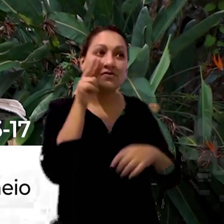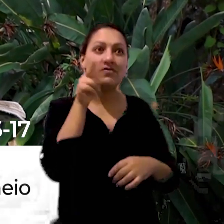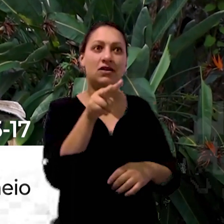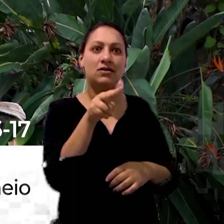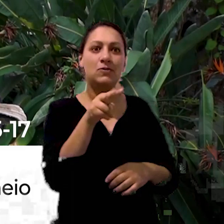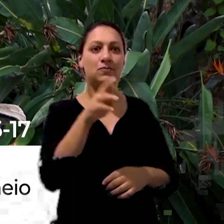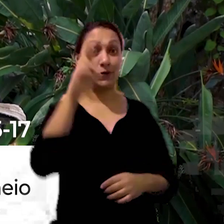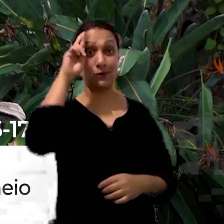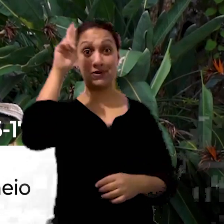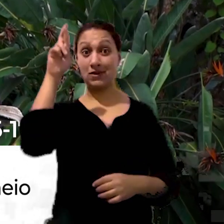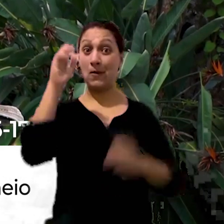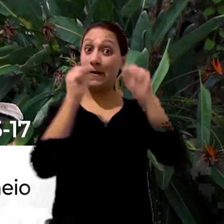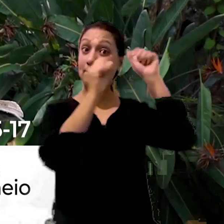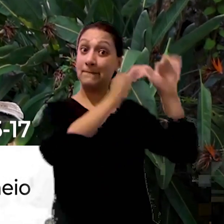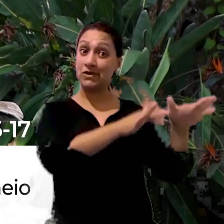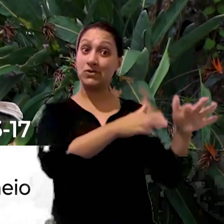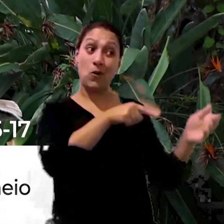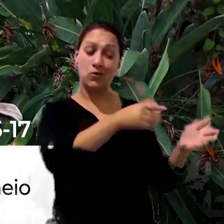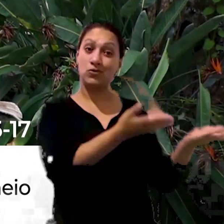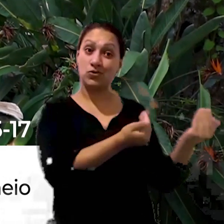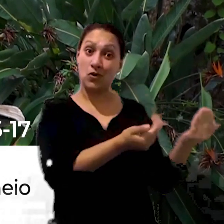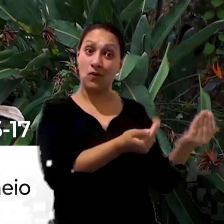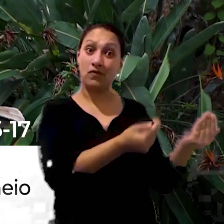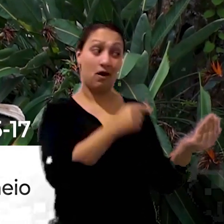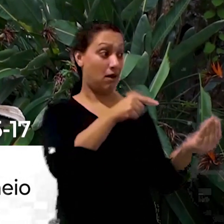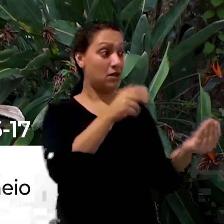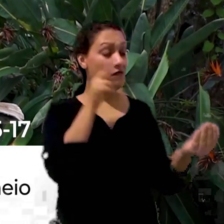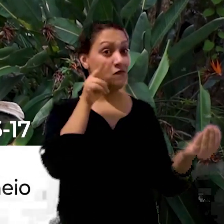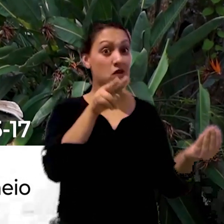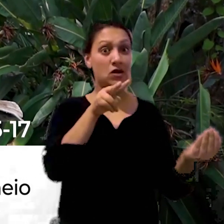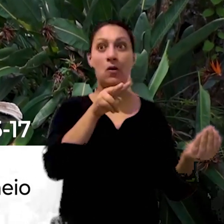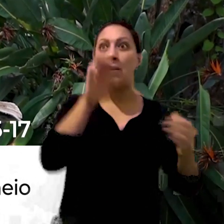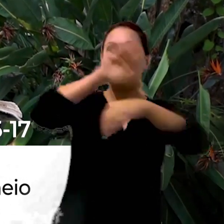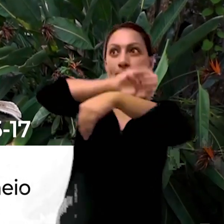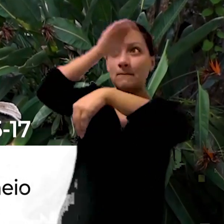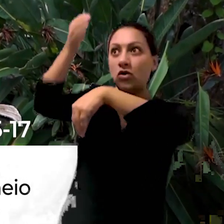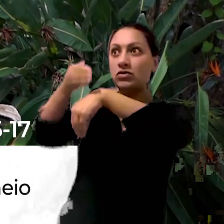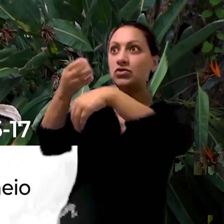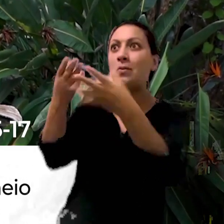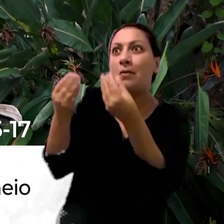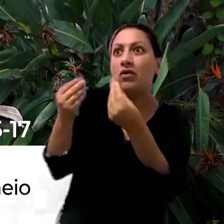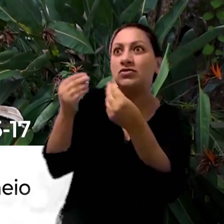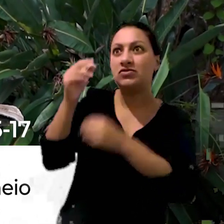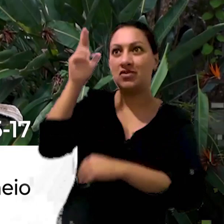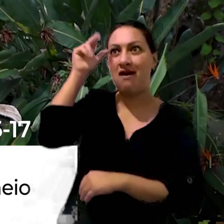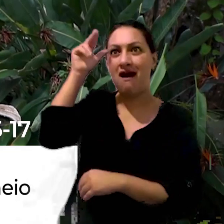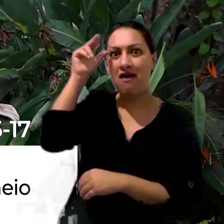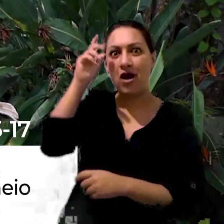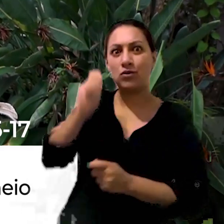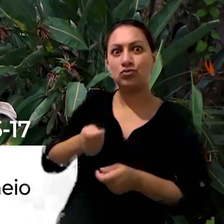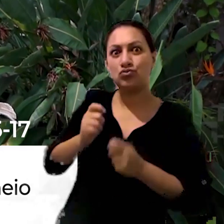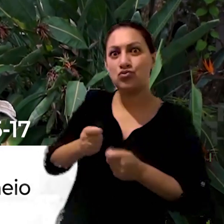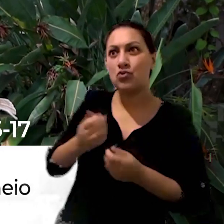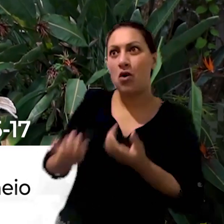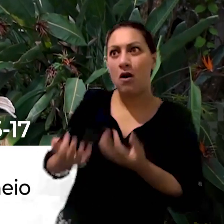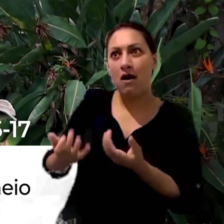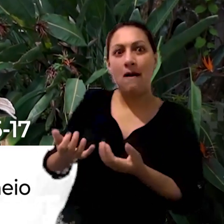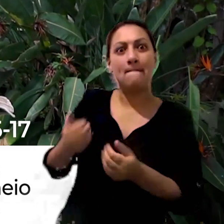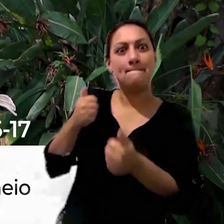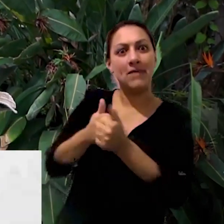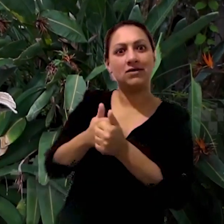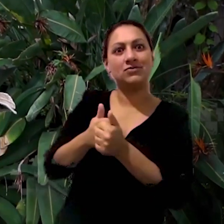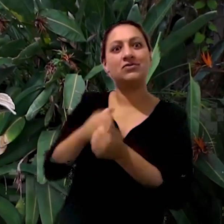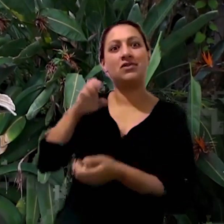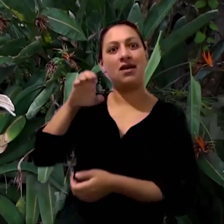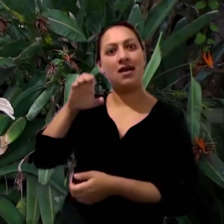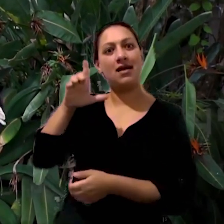O Senhor abriu os olhos do moço e ele viu que o monte estava cheio de cavalos e carros de fogo em redor